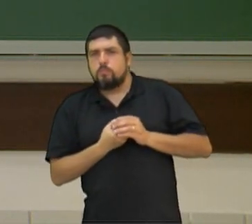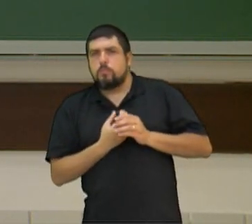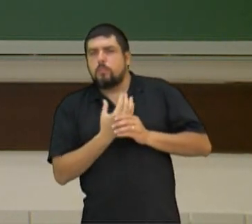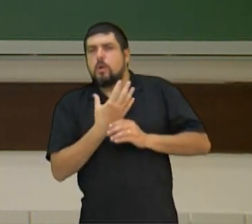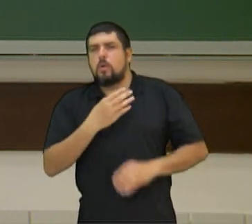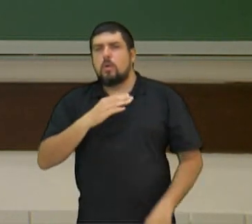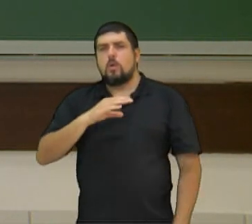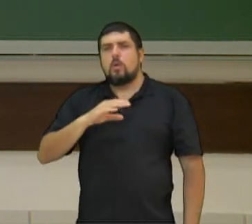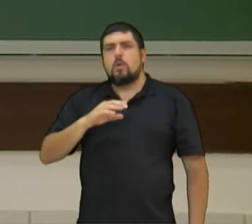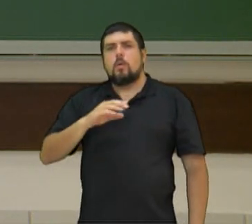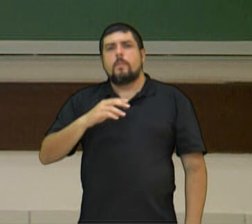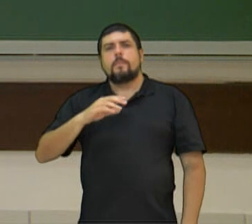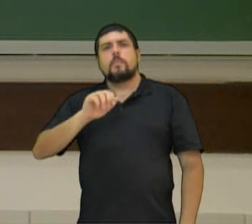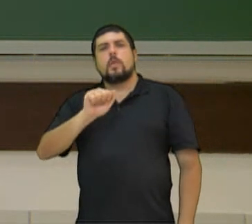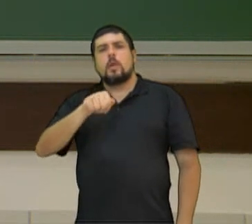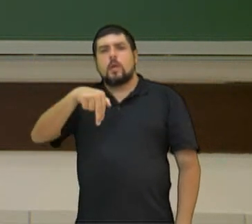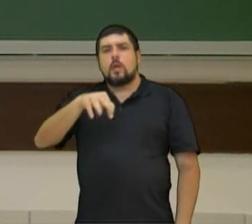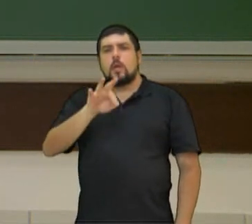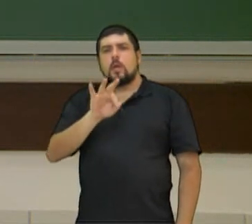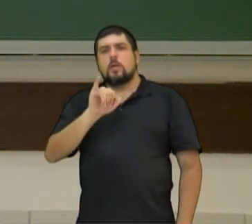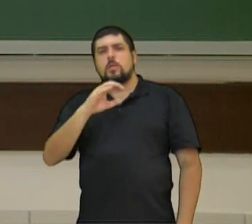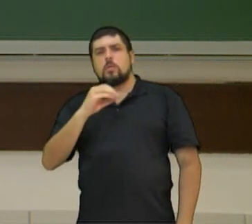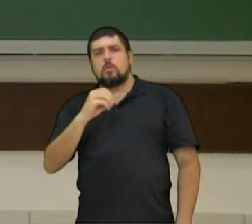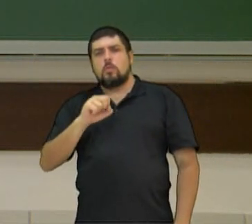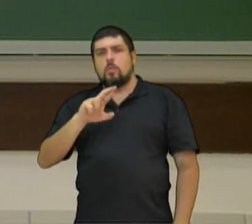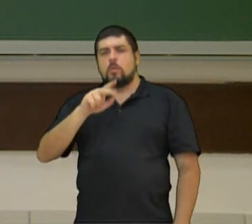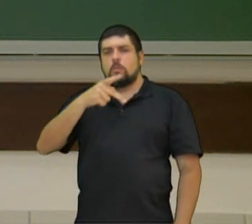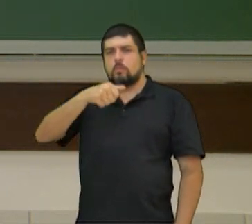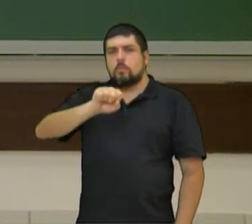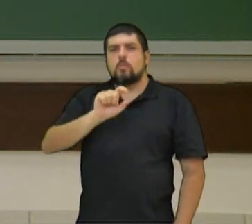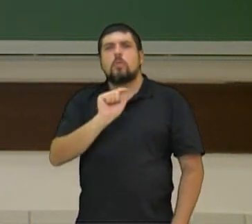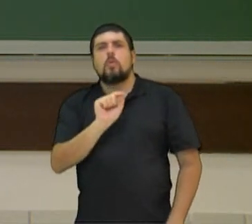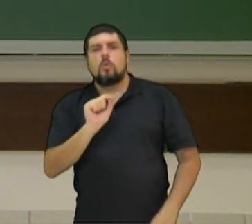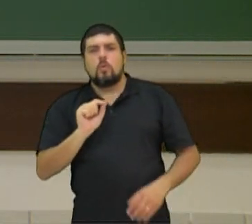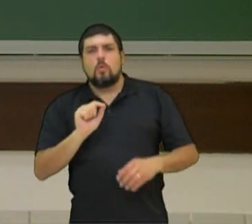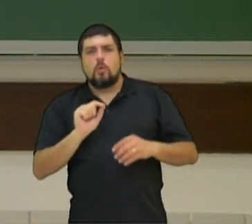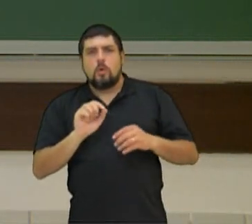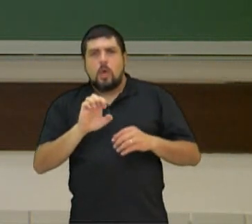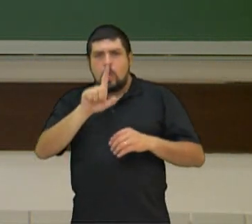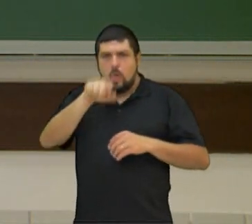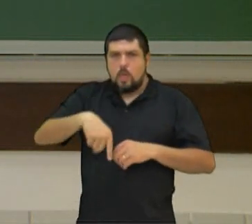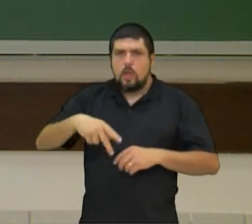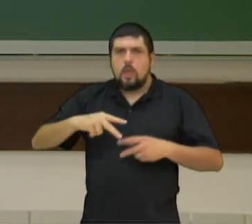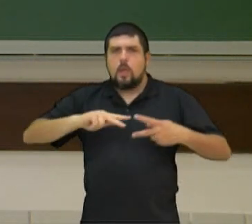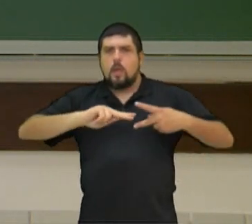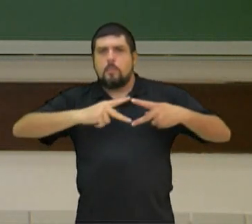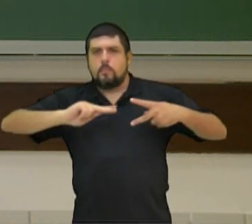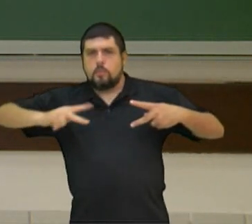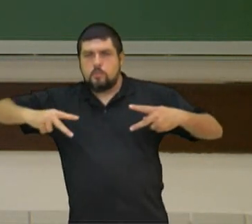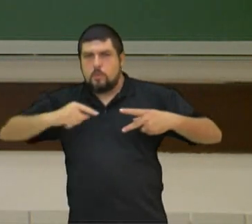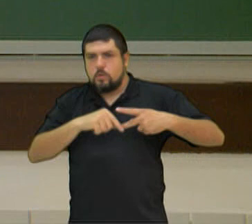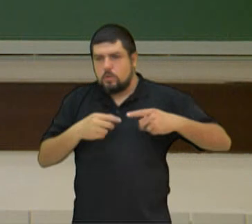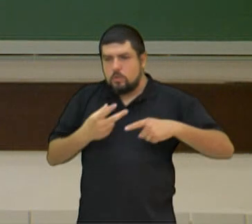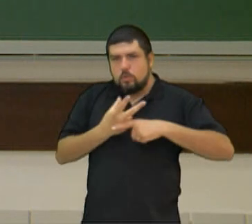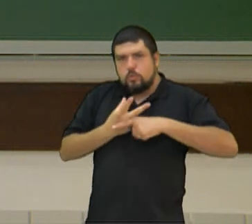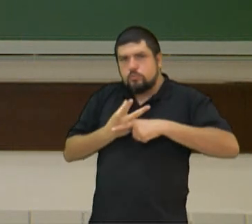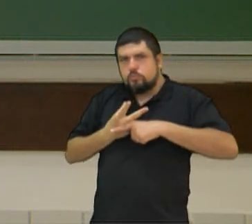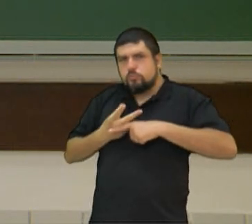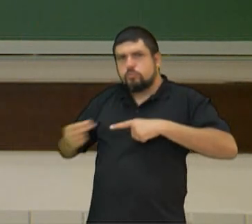vão combater aquele agente, né, patogênico, aquele agente causador de uma possível